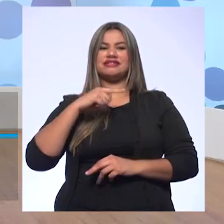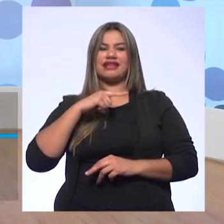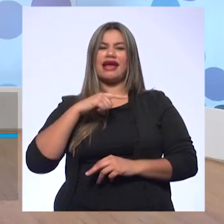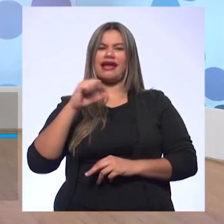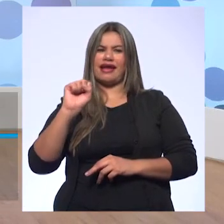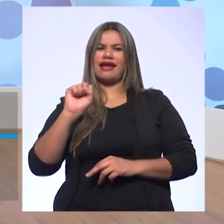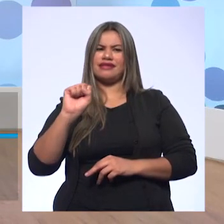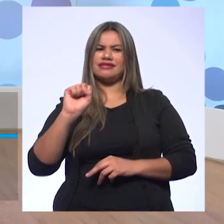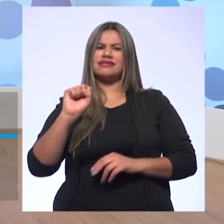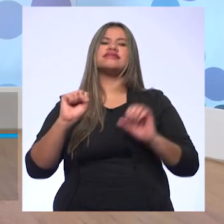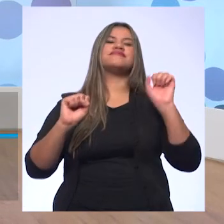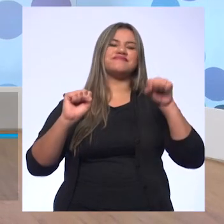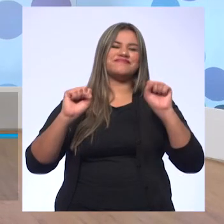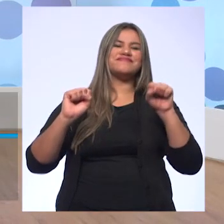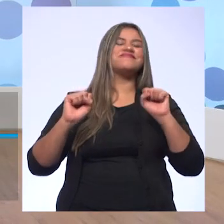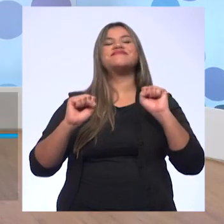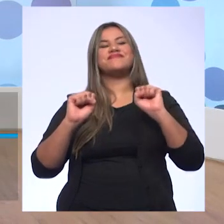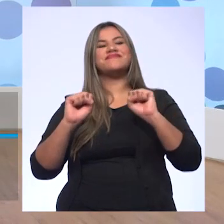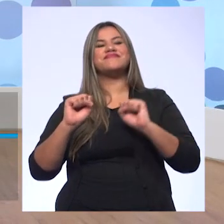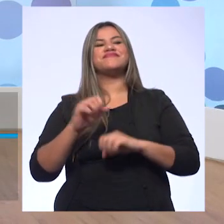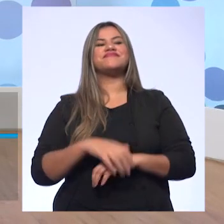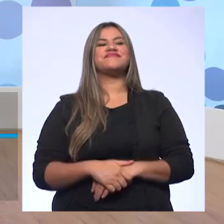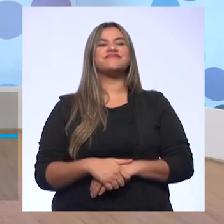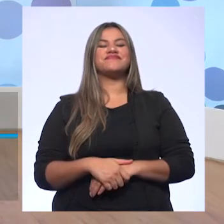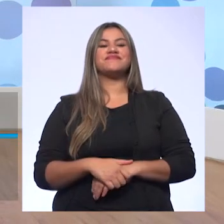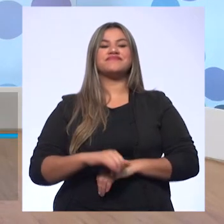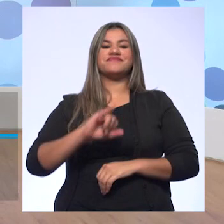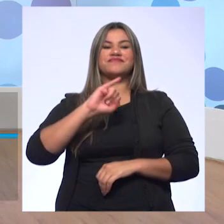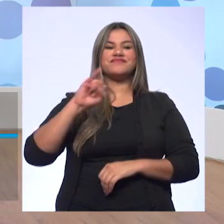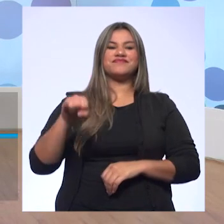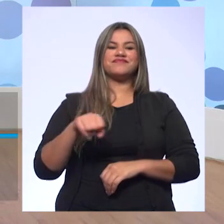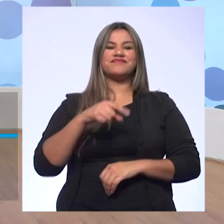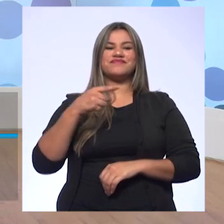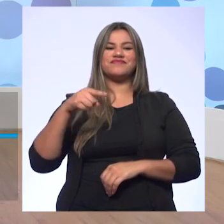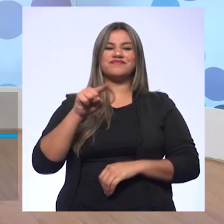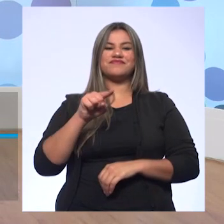letra. E o João colocou T.